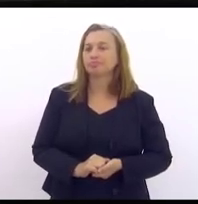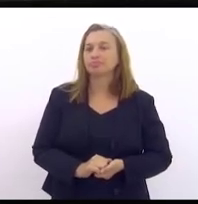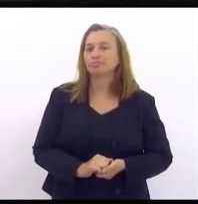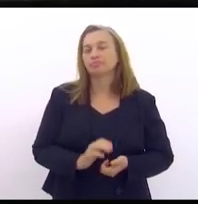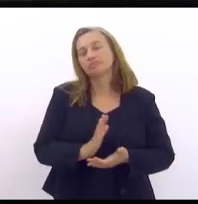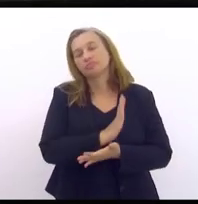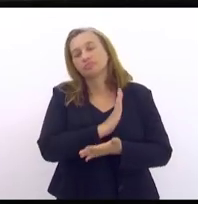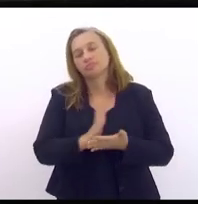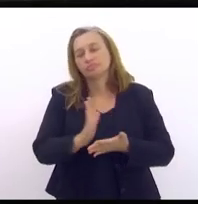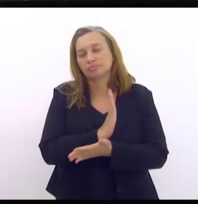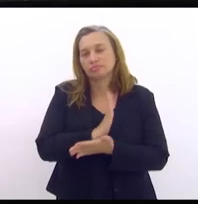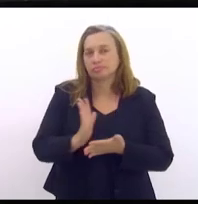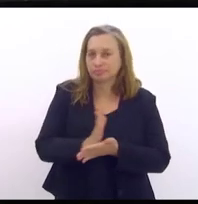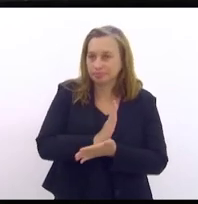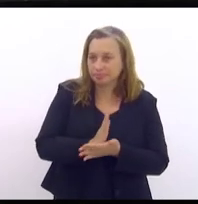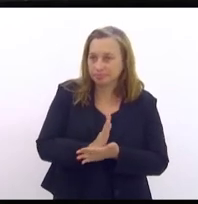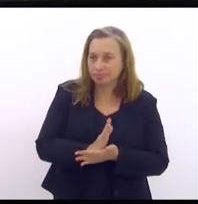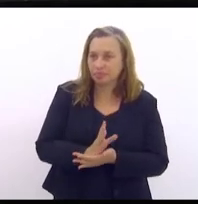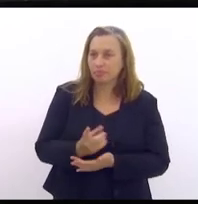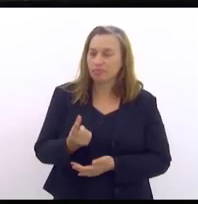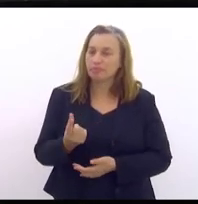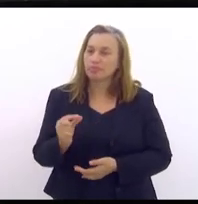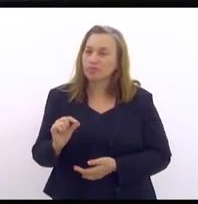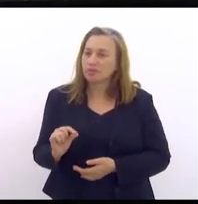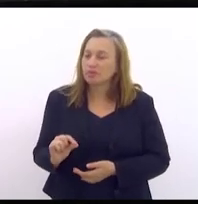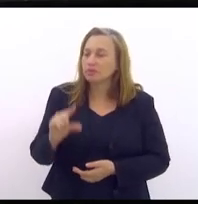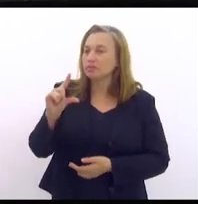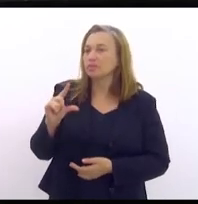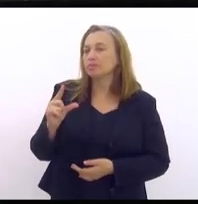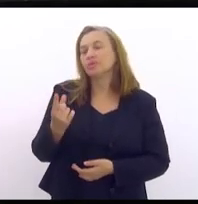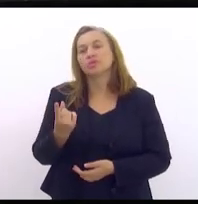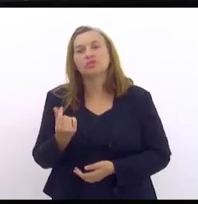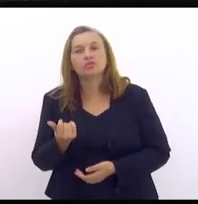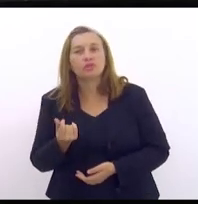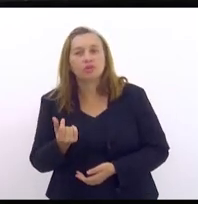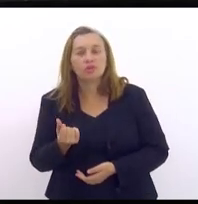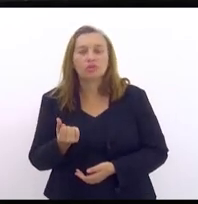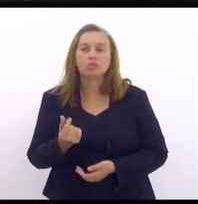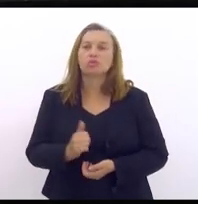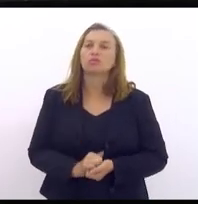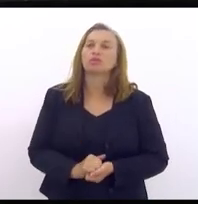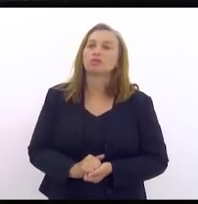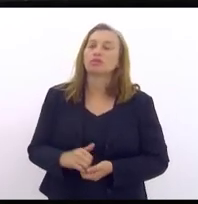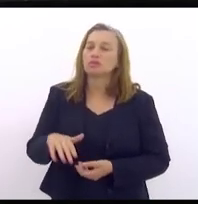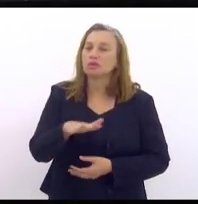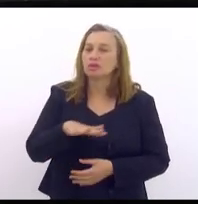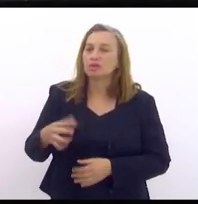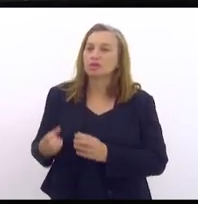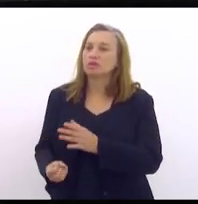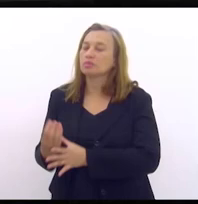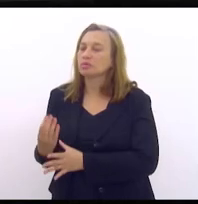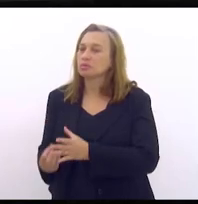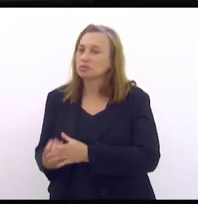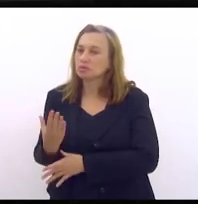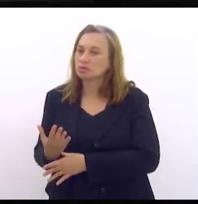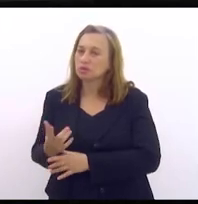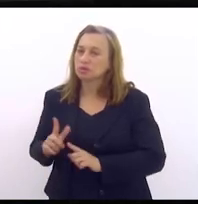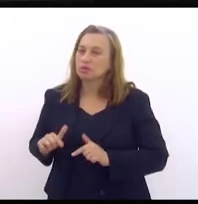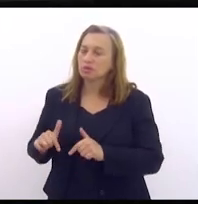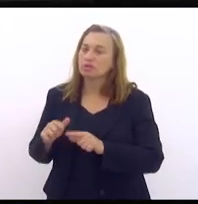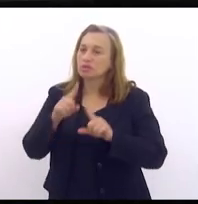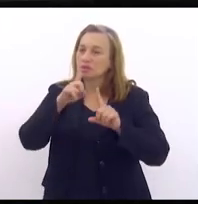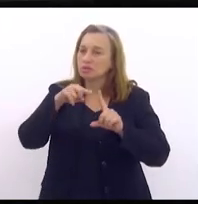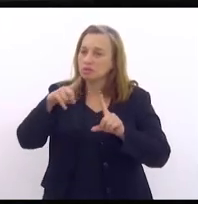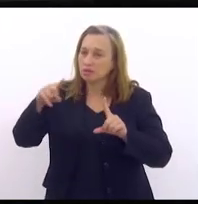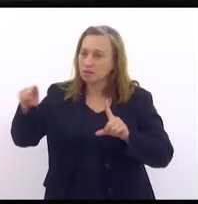muitas vezes esse aumento dos custos tende a fazer com que o setor produtivo reaja a essas